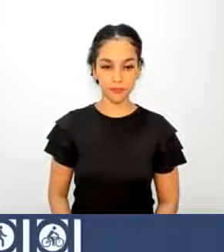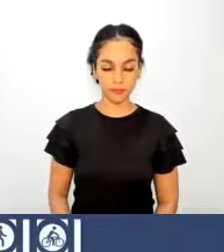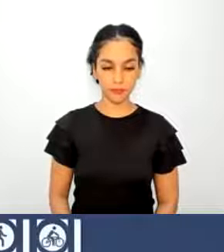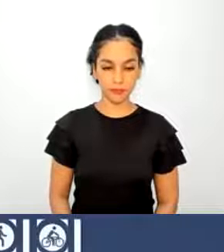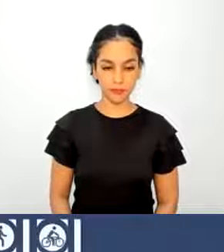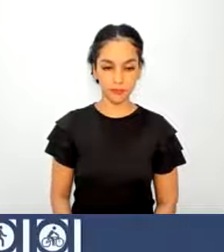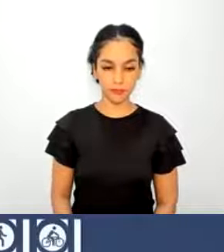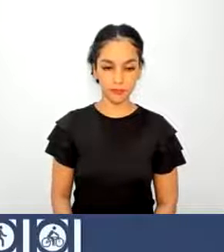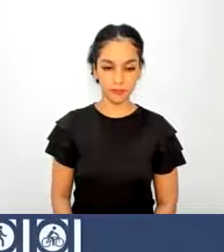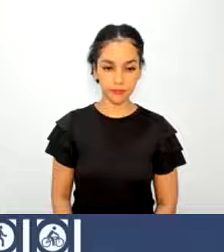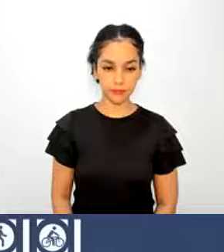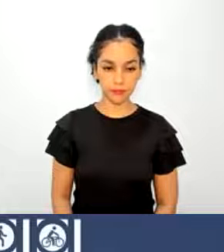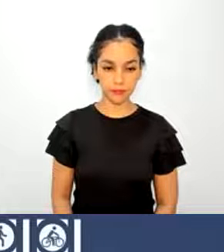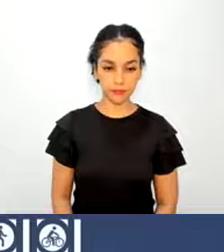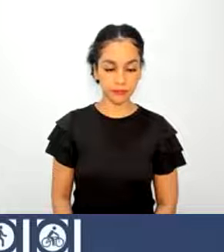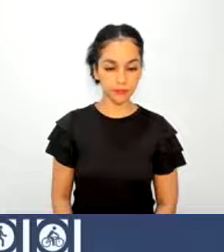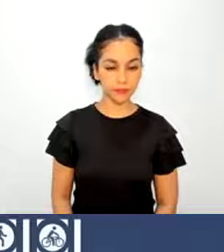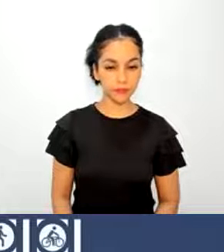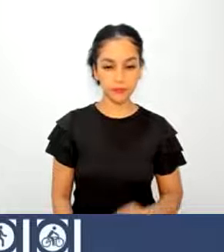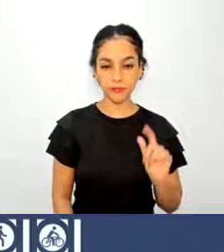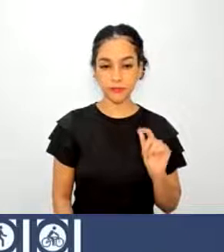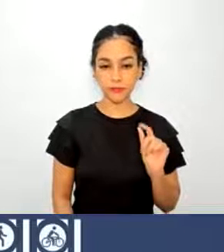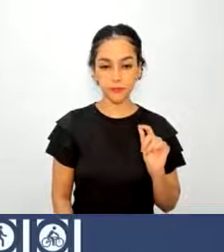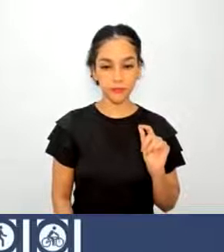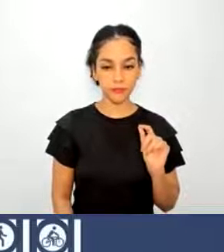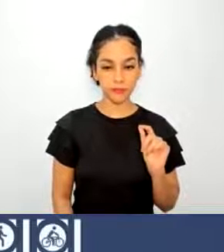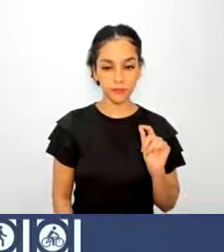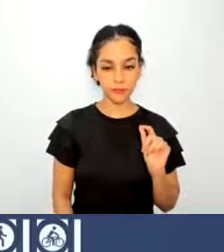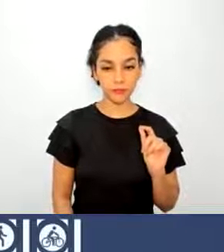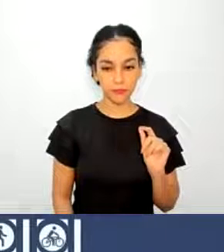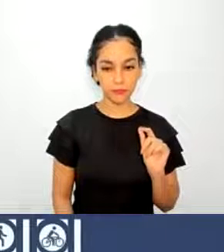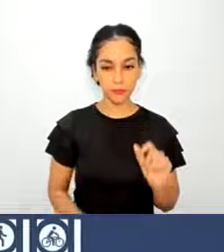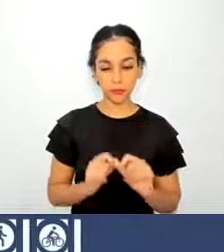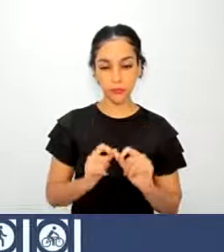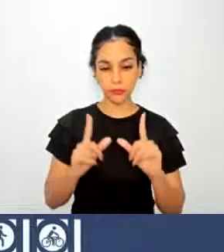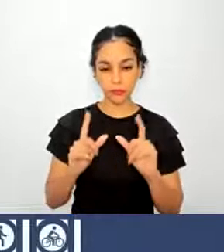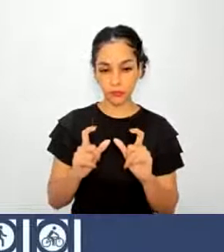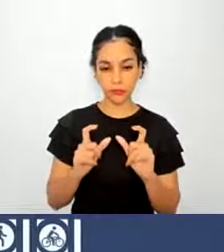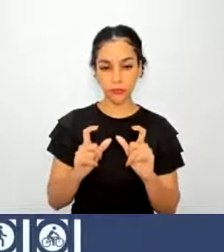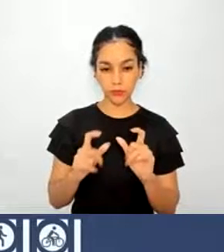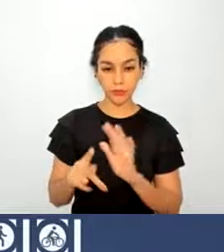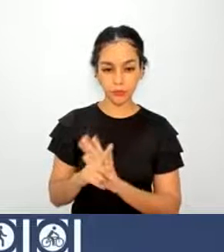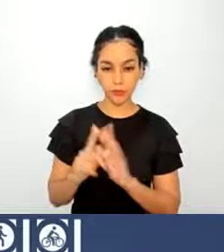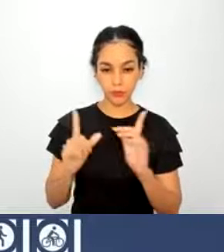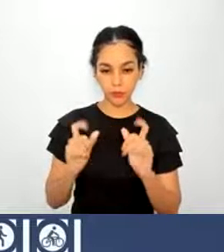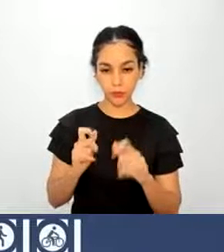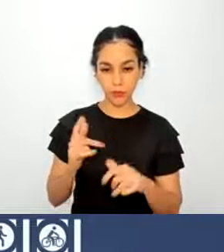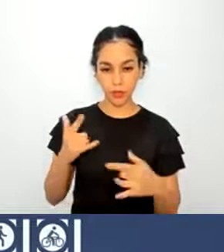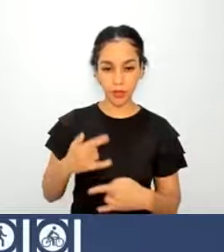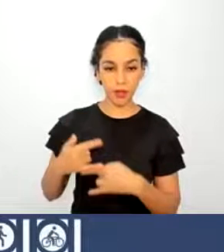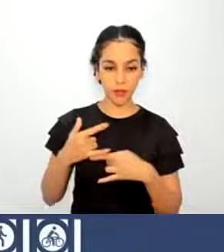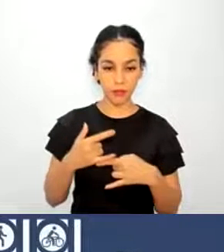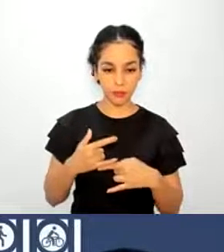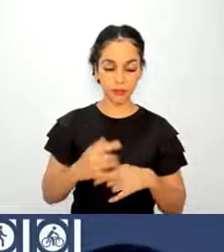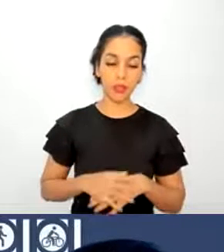Se foi, você Will? vier... Hã? O Will falou alguma coisa? Vamos fazer a fotografia? Vamos fazer uma fotografia da Ah, uma live? fotografia.